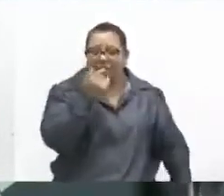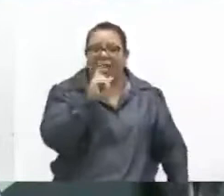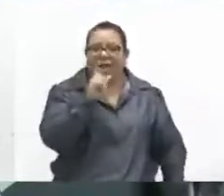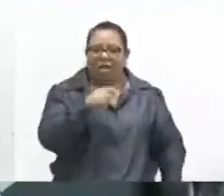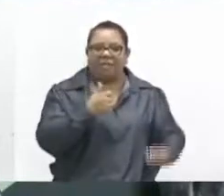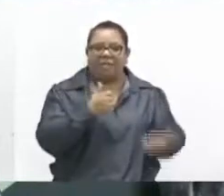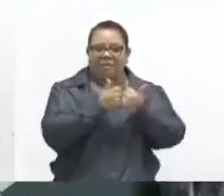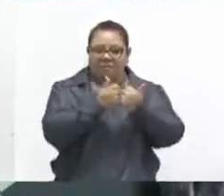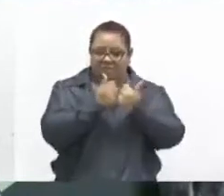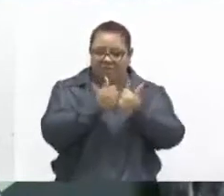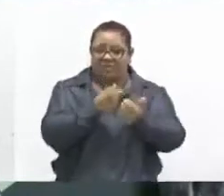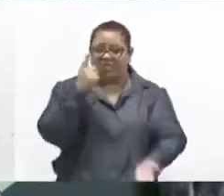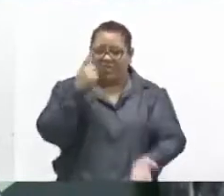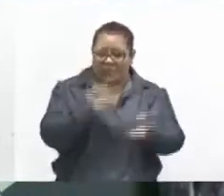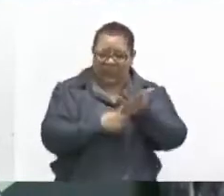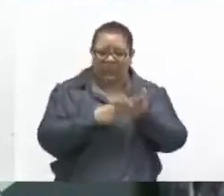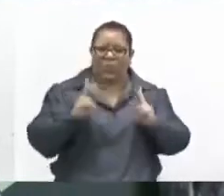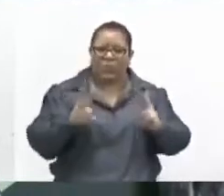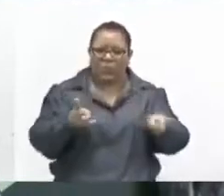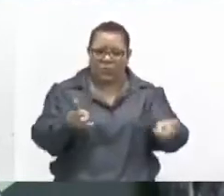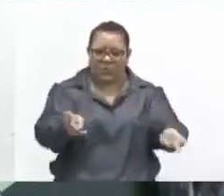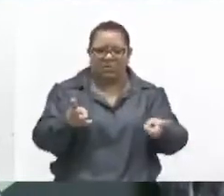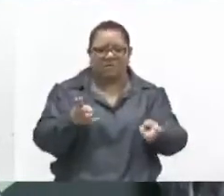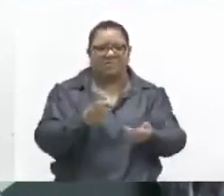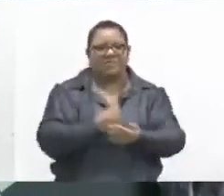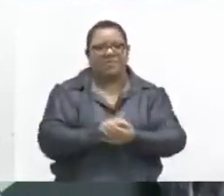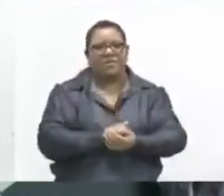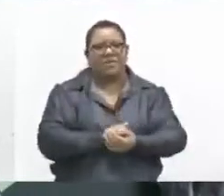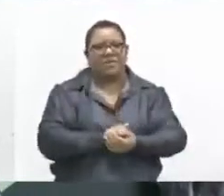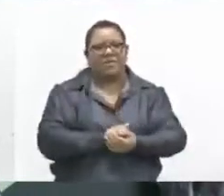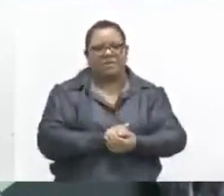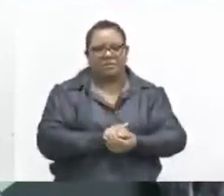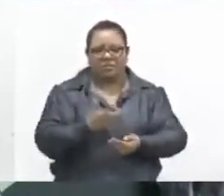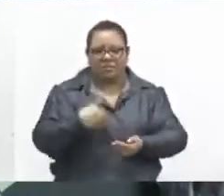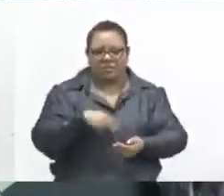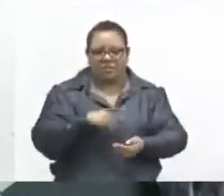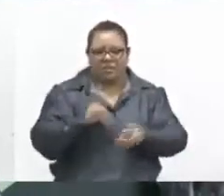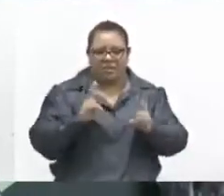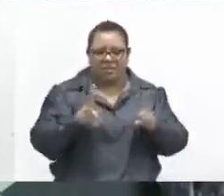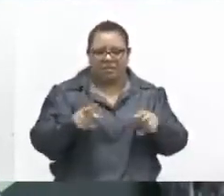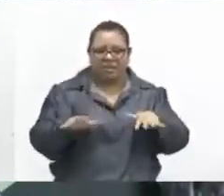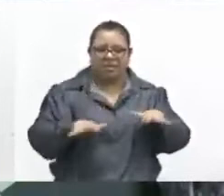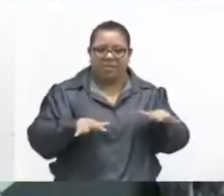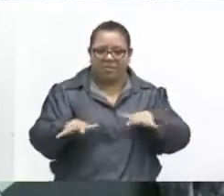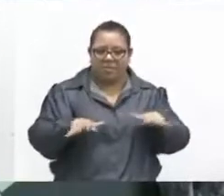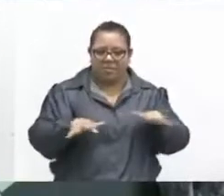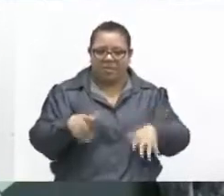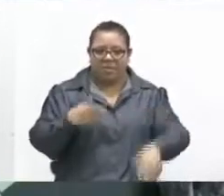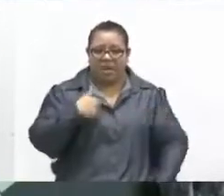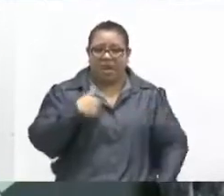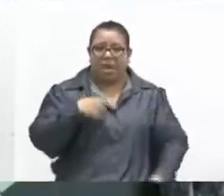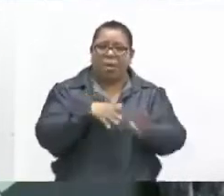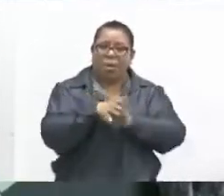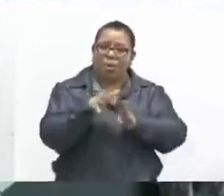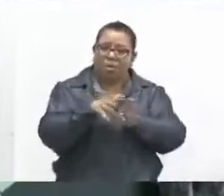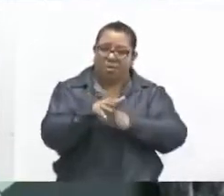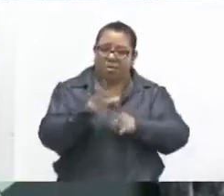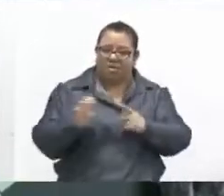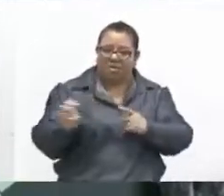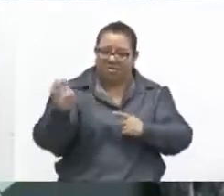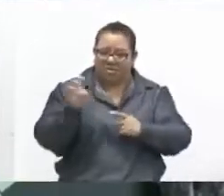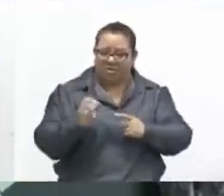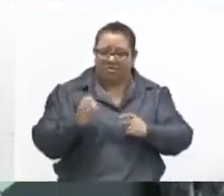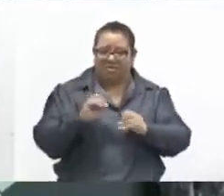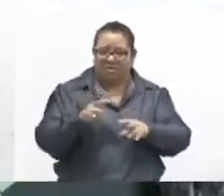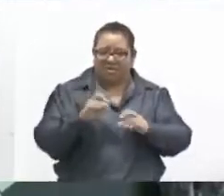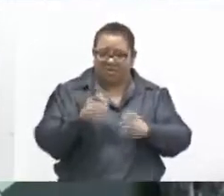ela vem para garantir a permanência do estudante. A gente sempre no movimento estudantil, eu sou do Conselho Estadual de Educação, represento os estudantes do